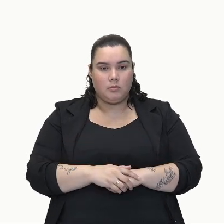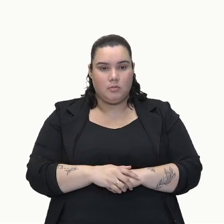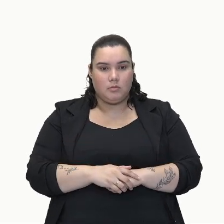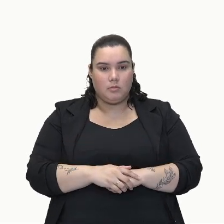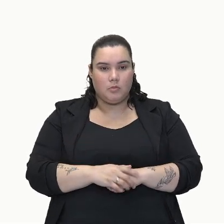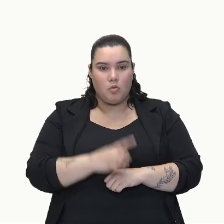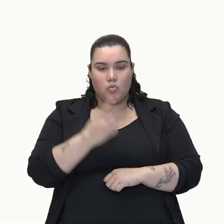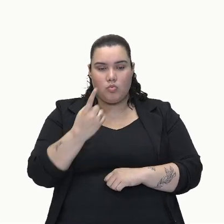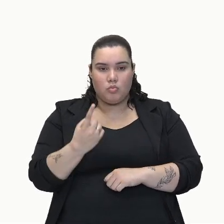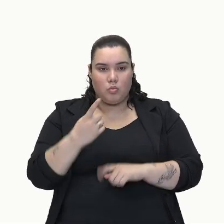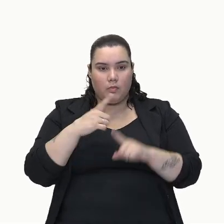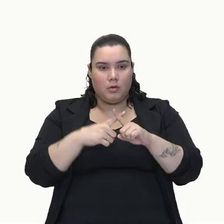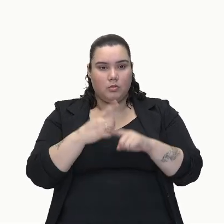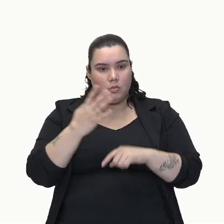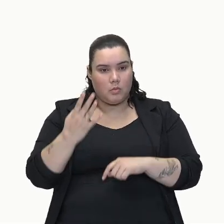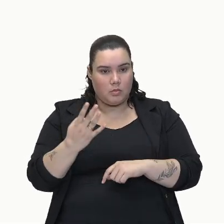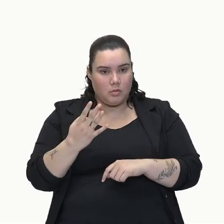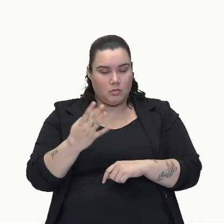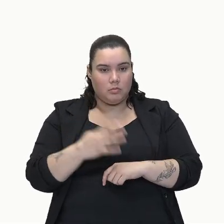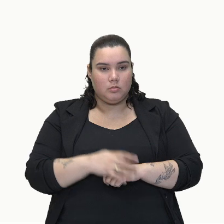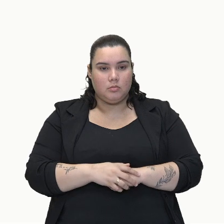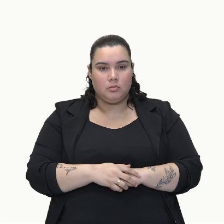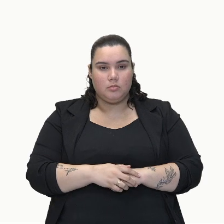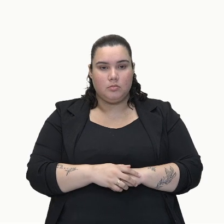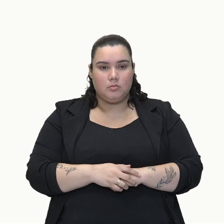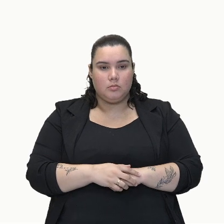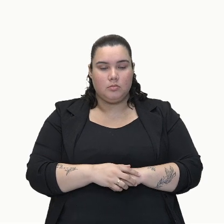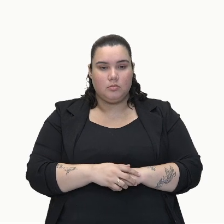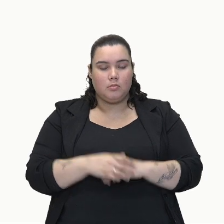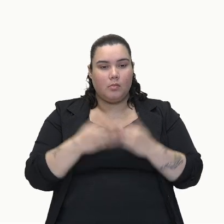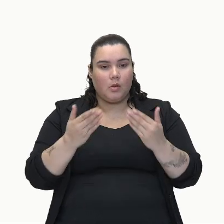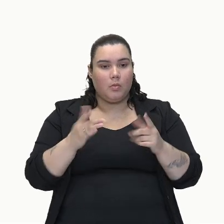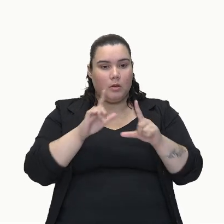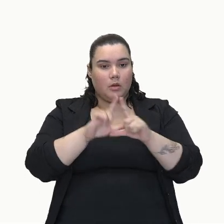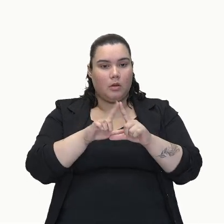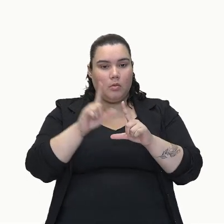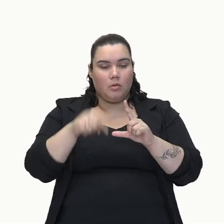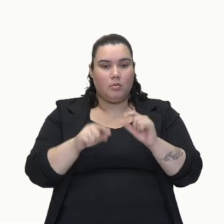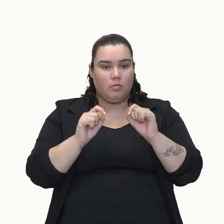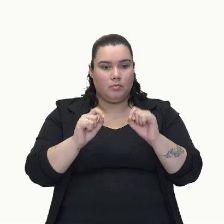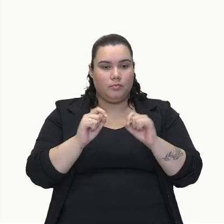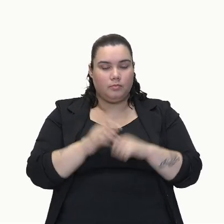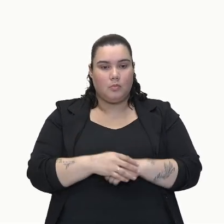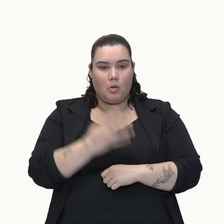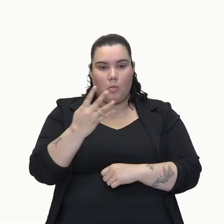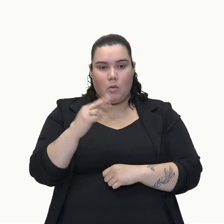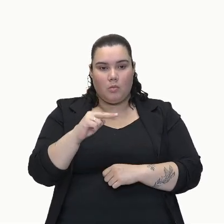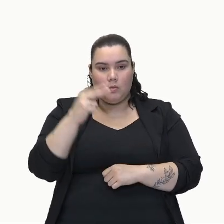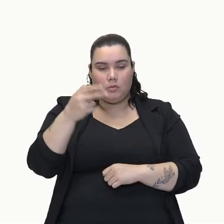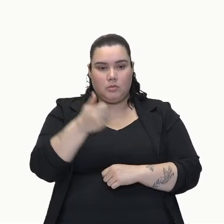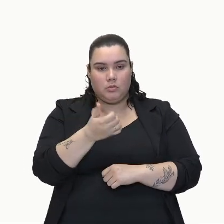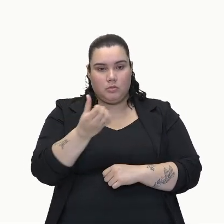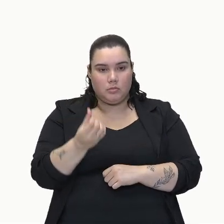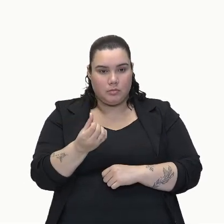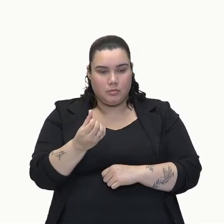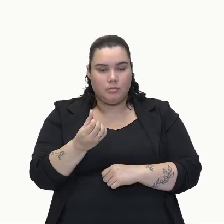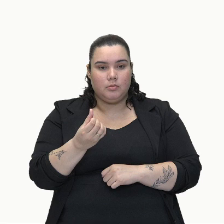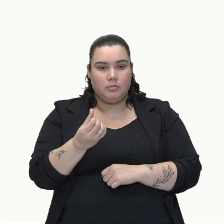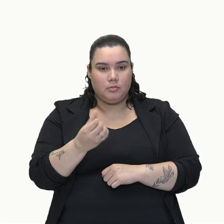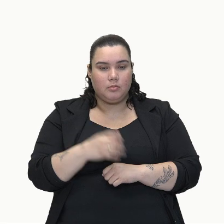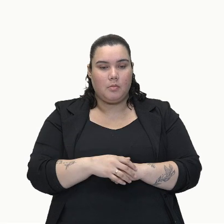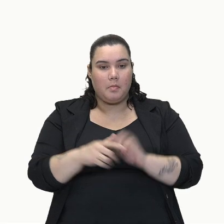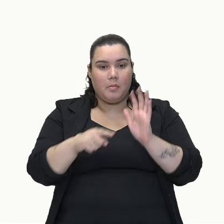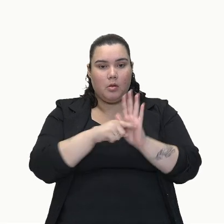1 vezes 4. Então, o delta vai ser 4 ao quadrado, que é 16, menos